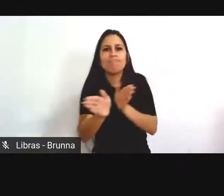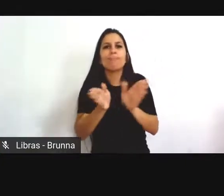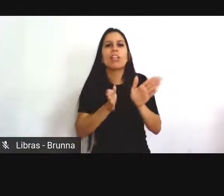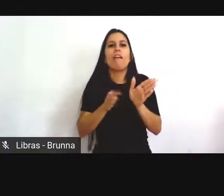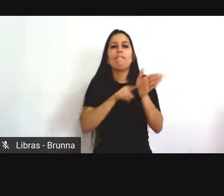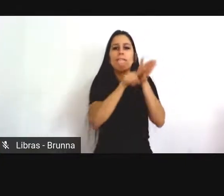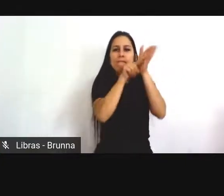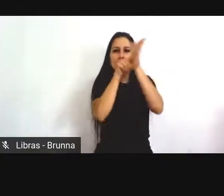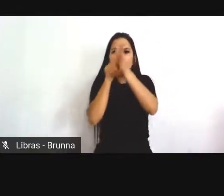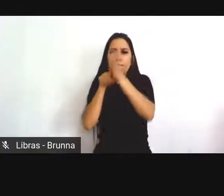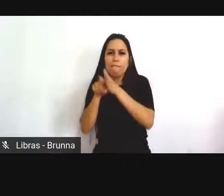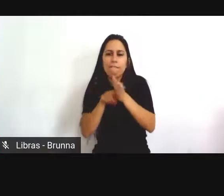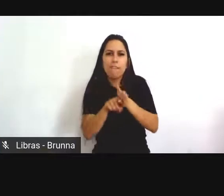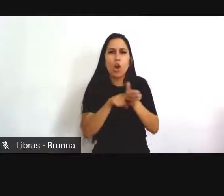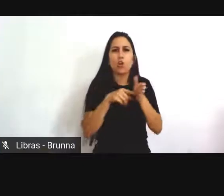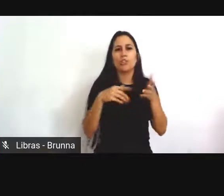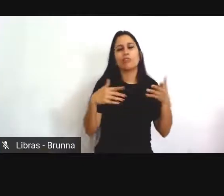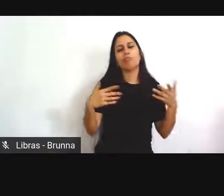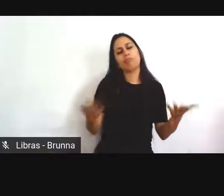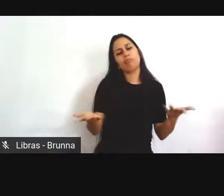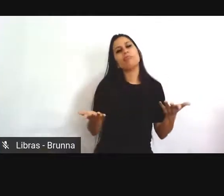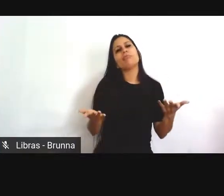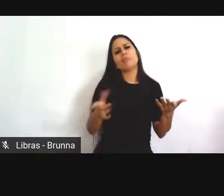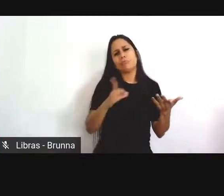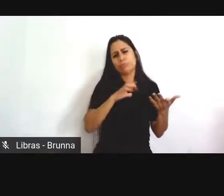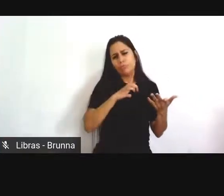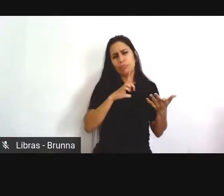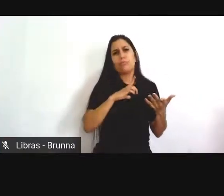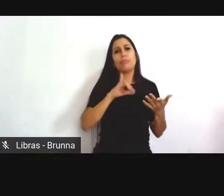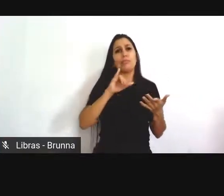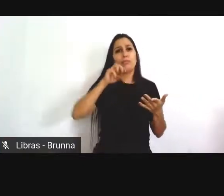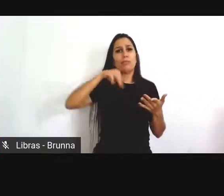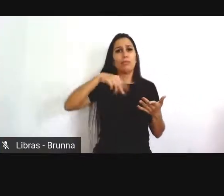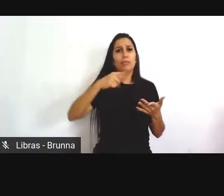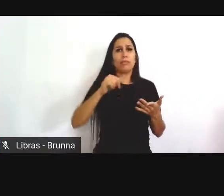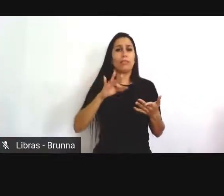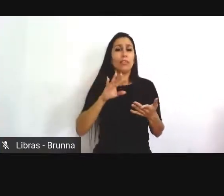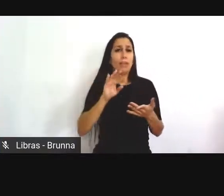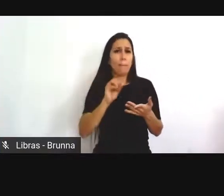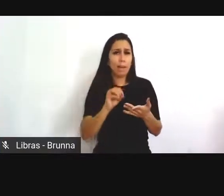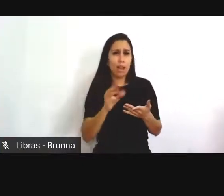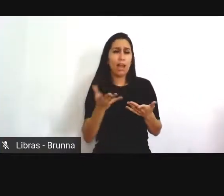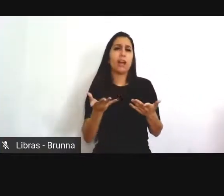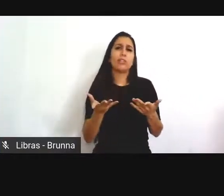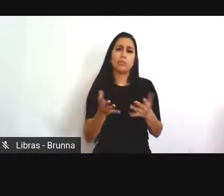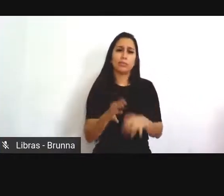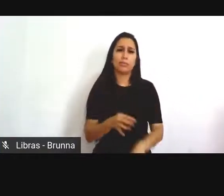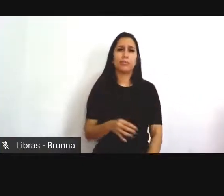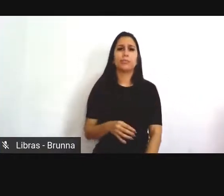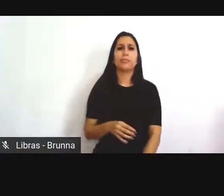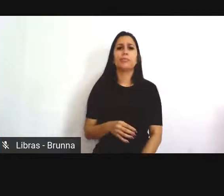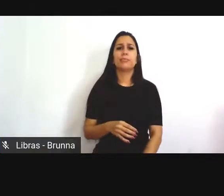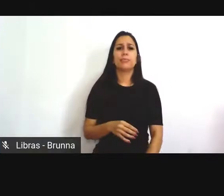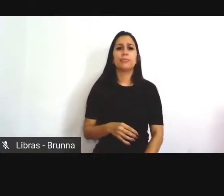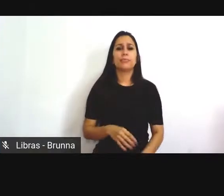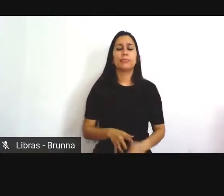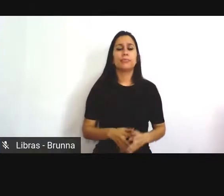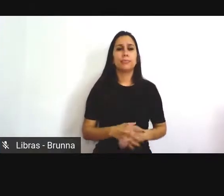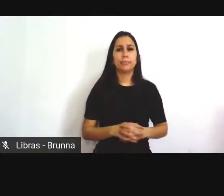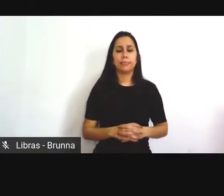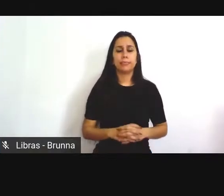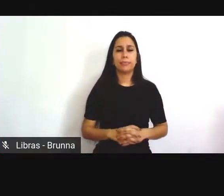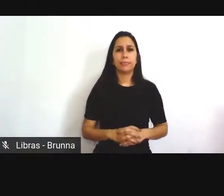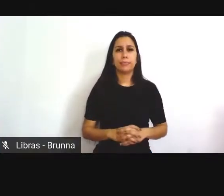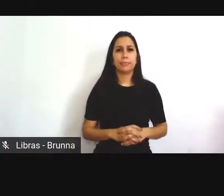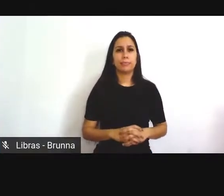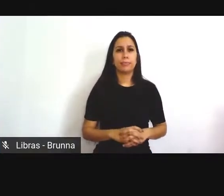com estimativas de impacto, até novos projetos de lei, avaliação de impacto legislativo,